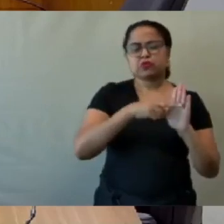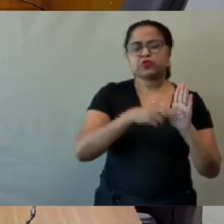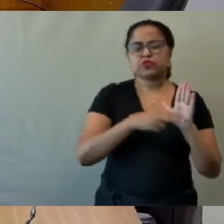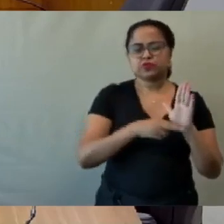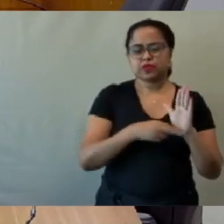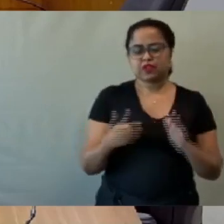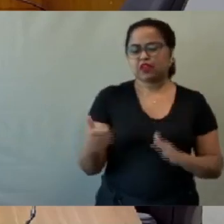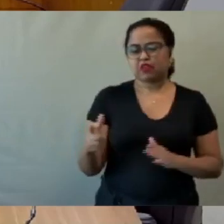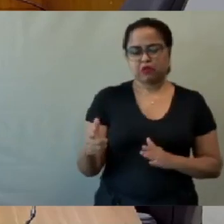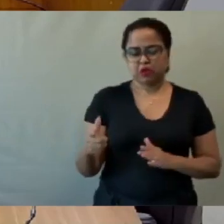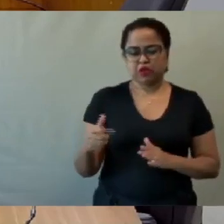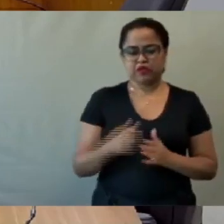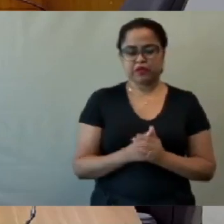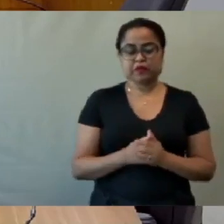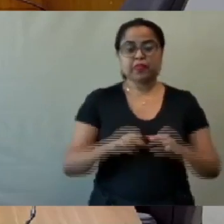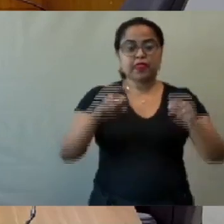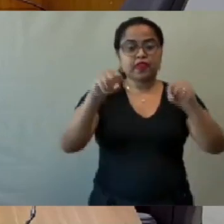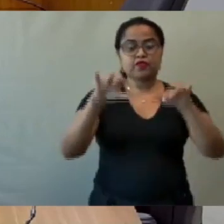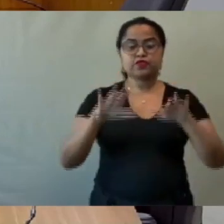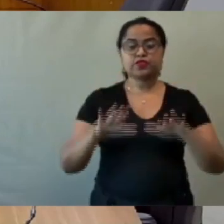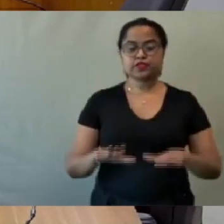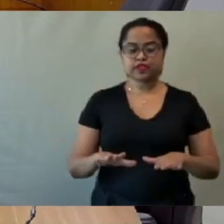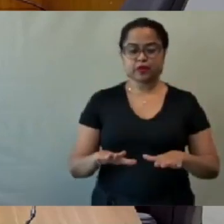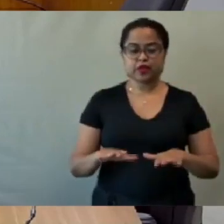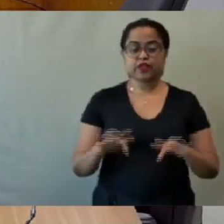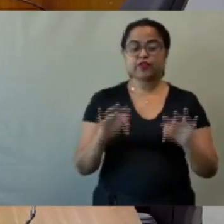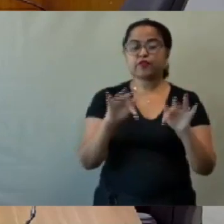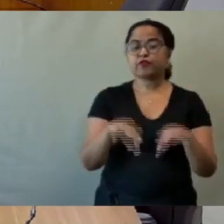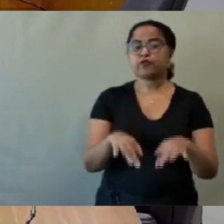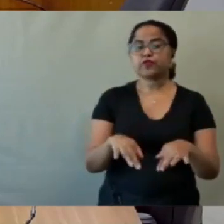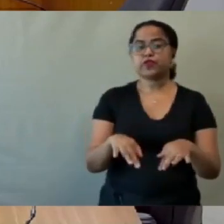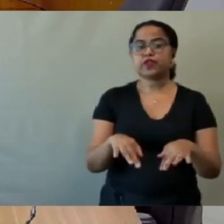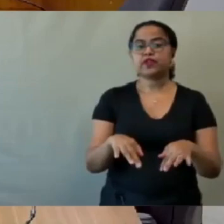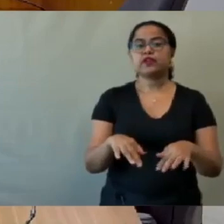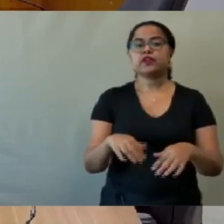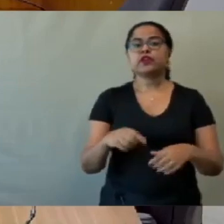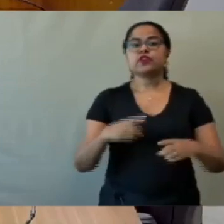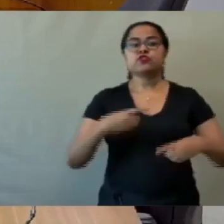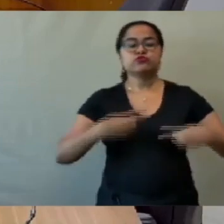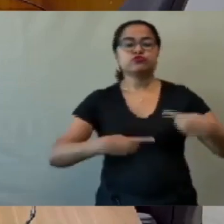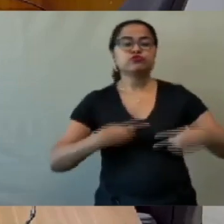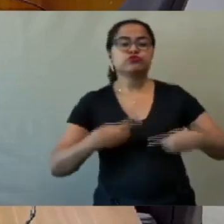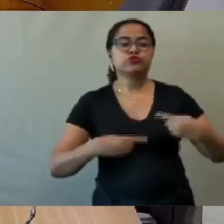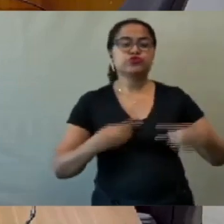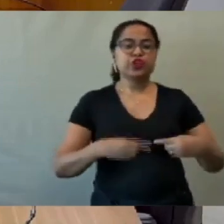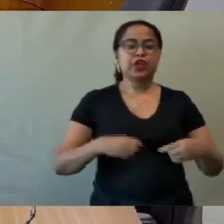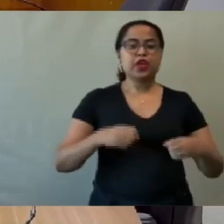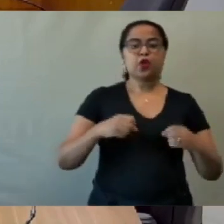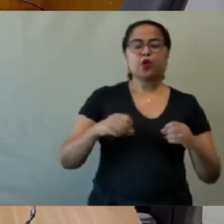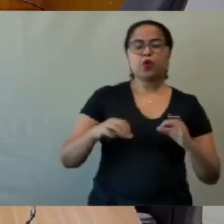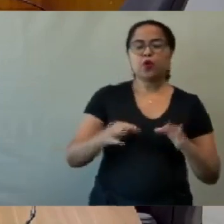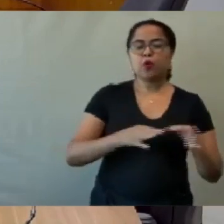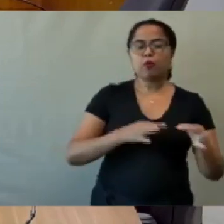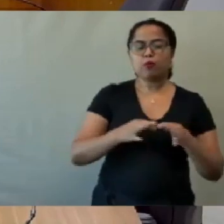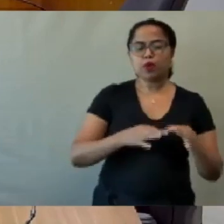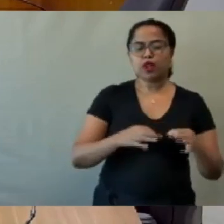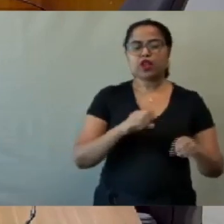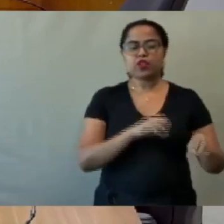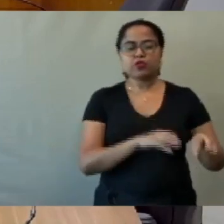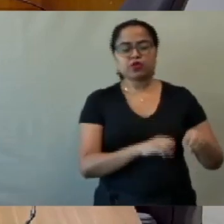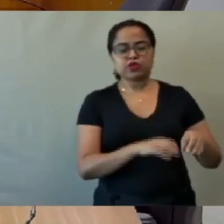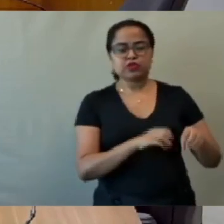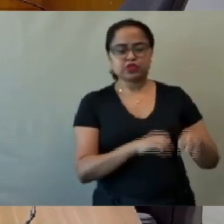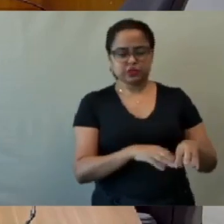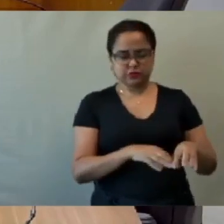regimentais. Audiência pública. Finalidade: discutir o Plano Nacional de Educação e as urgências